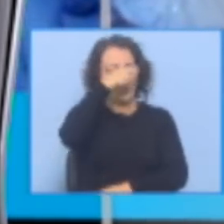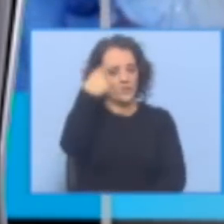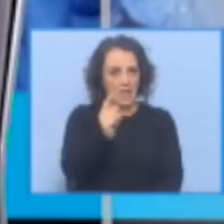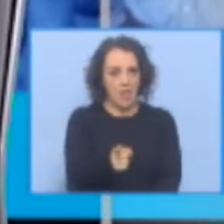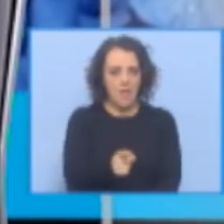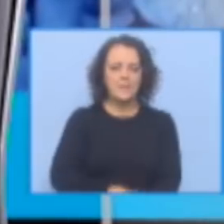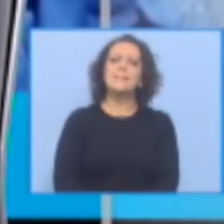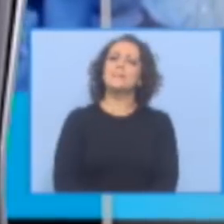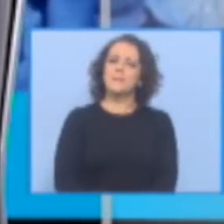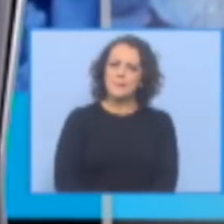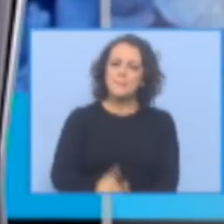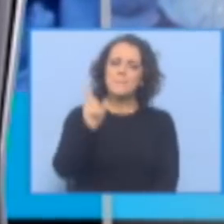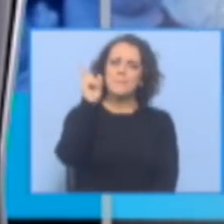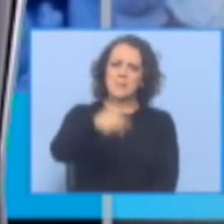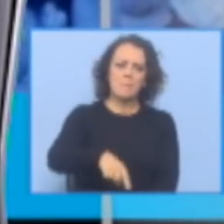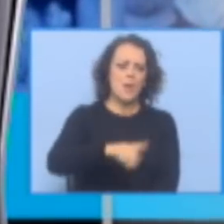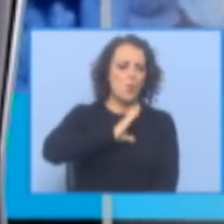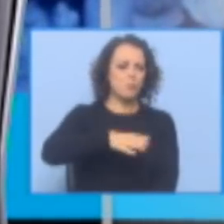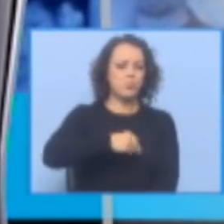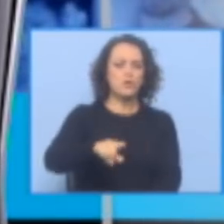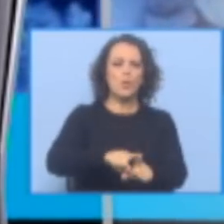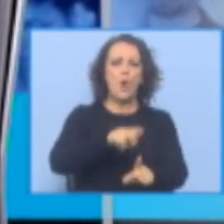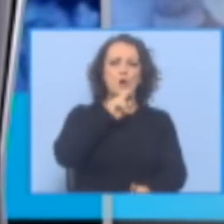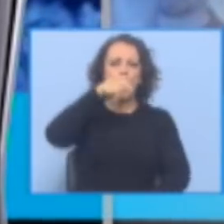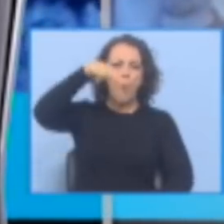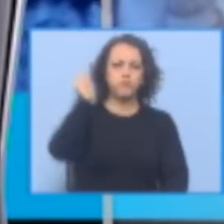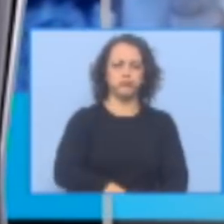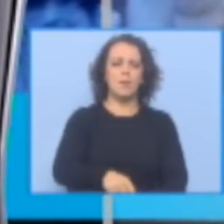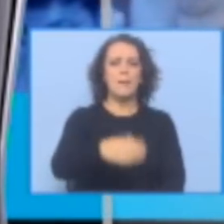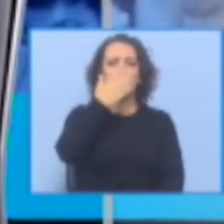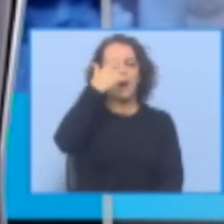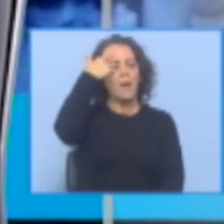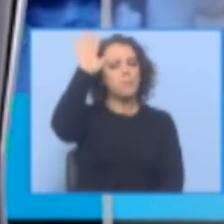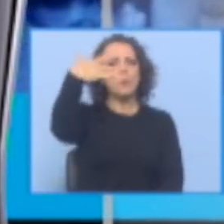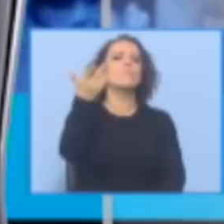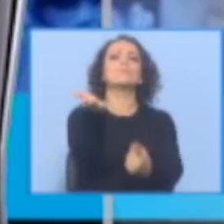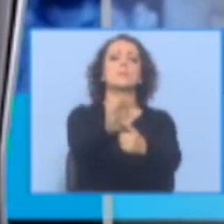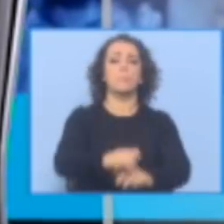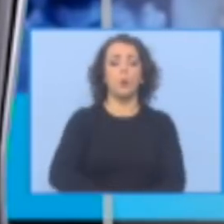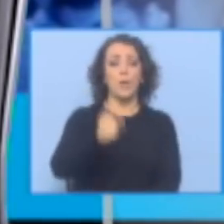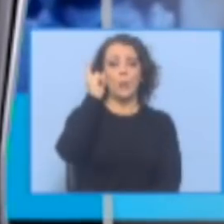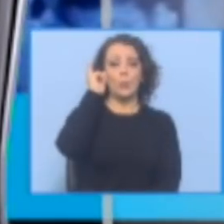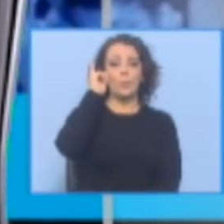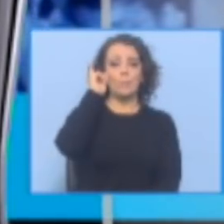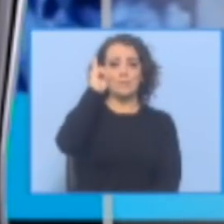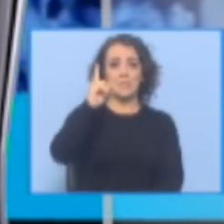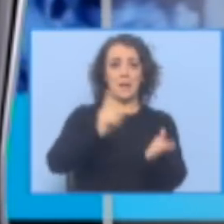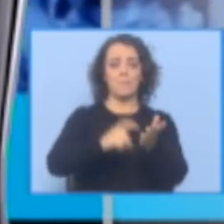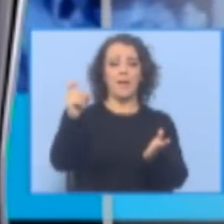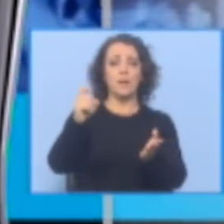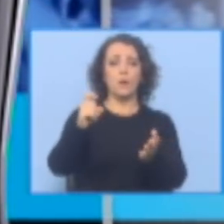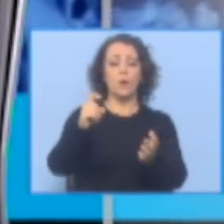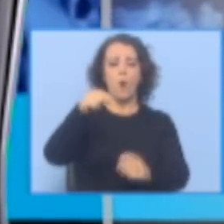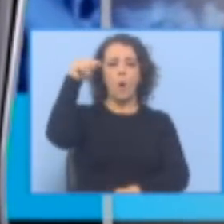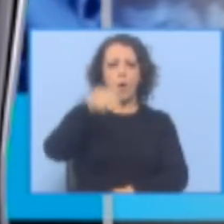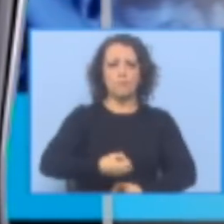reage de forma demasiado imediata. E longe da realidade. Temos como exemplo disso o Presidente dos Estados Unidos, que reage no Twitter